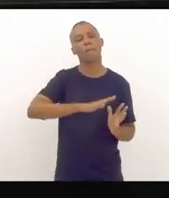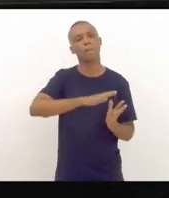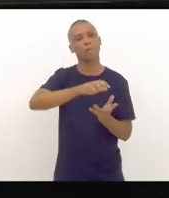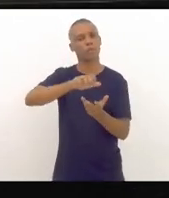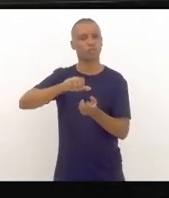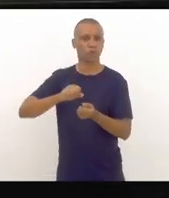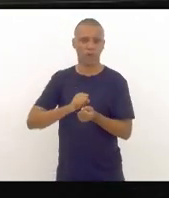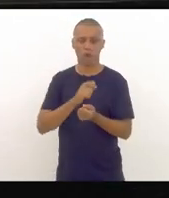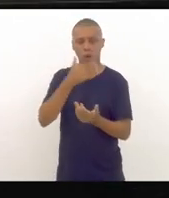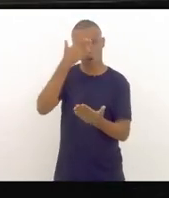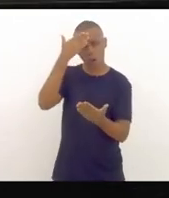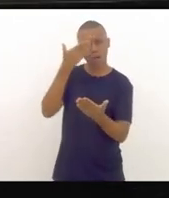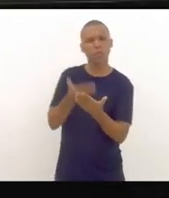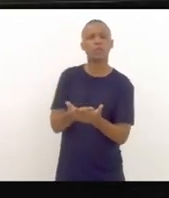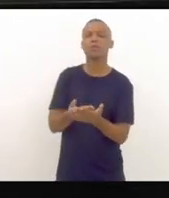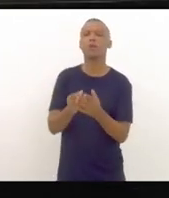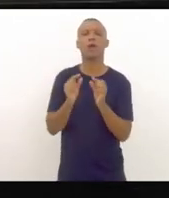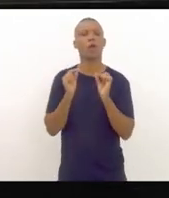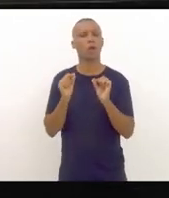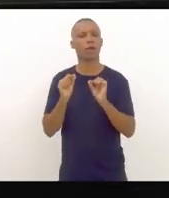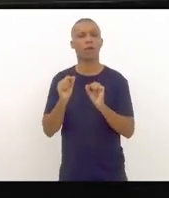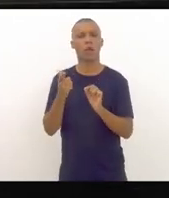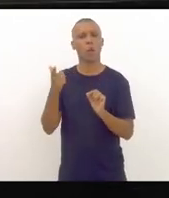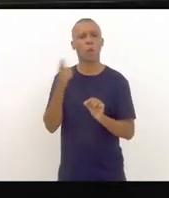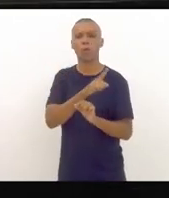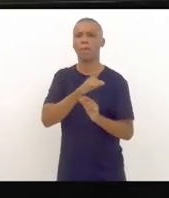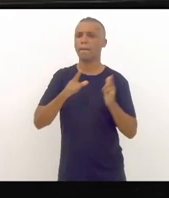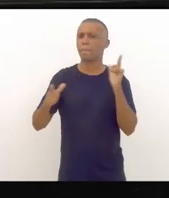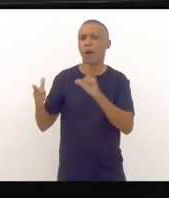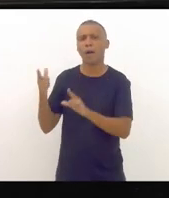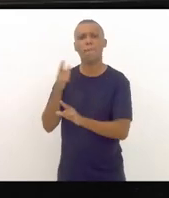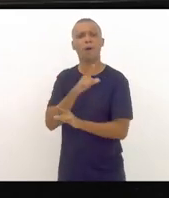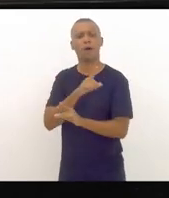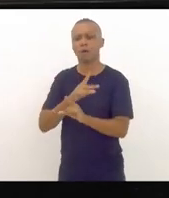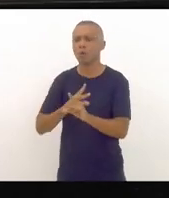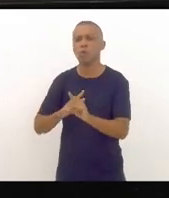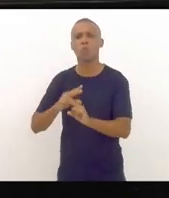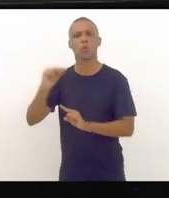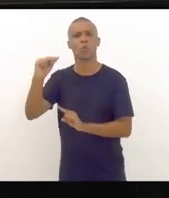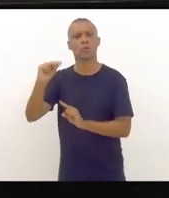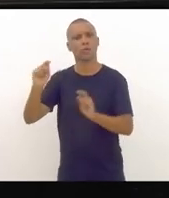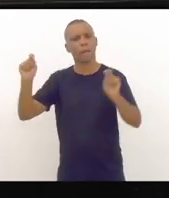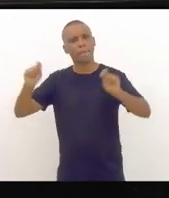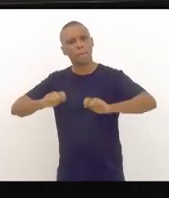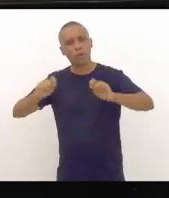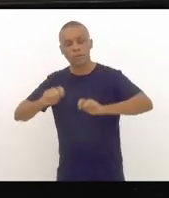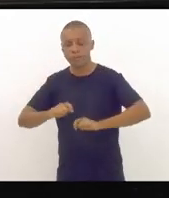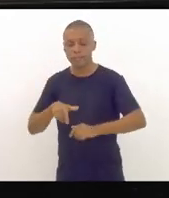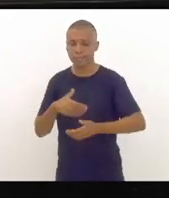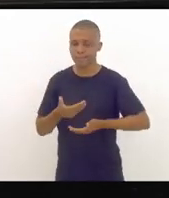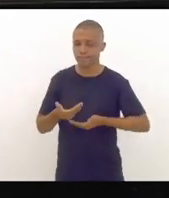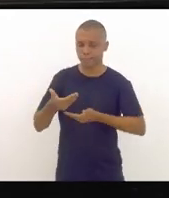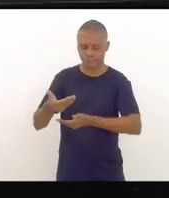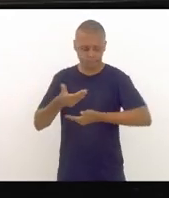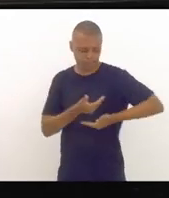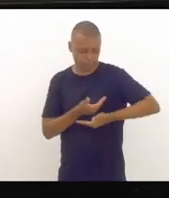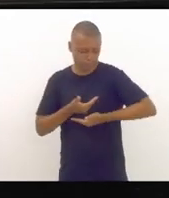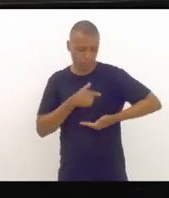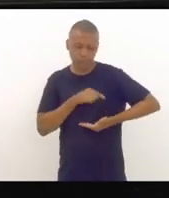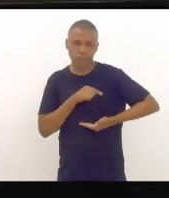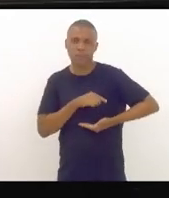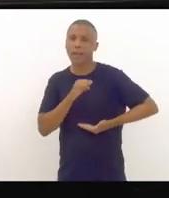Eu acreditei e acertei que poderia, através da IVE e da